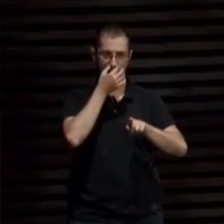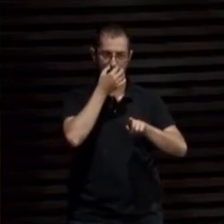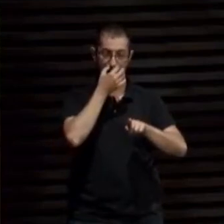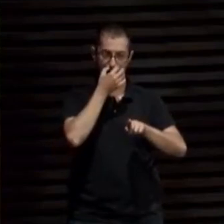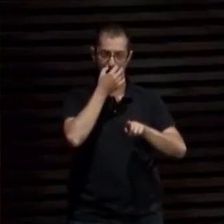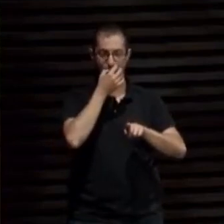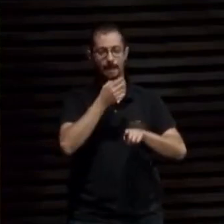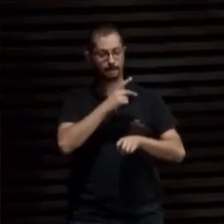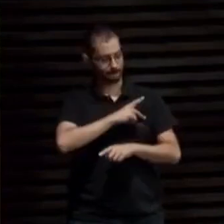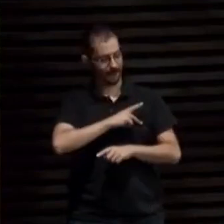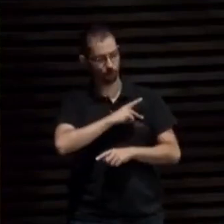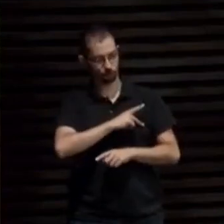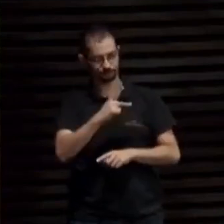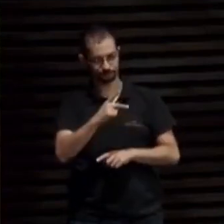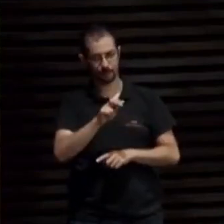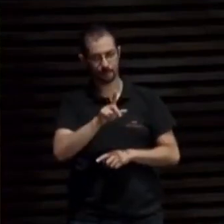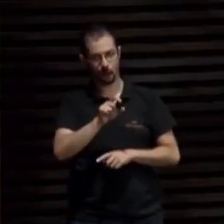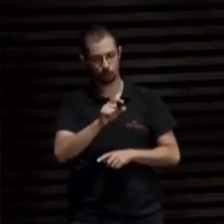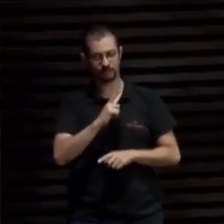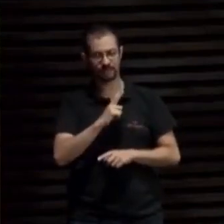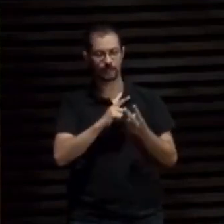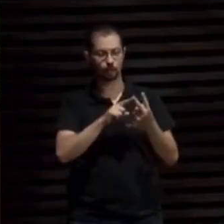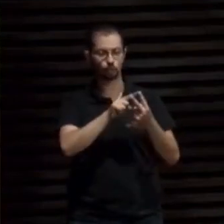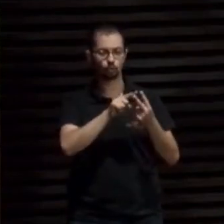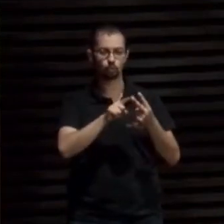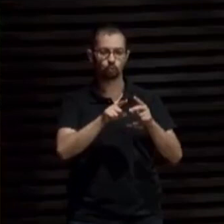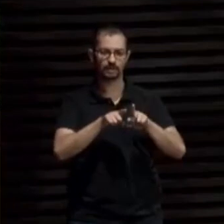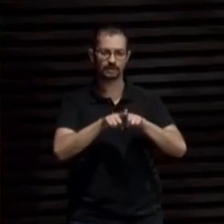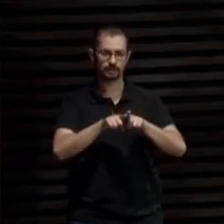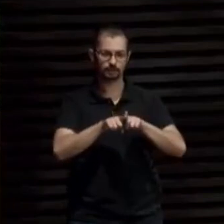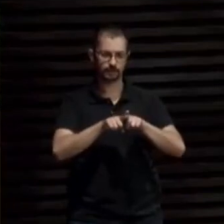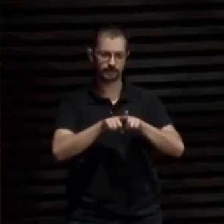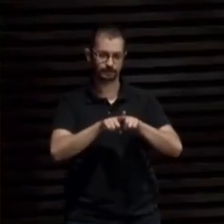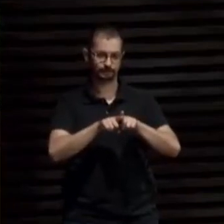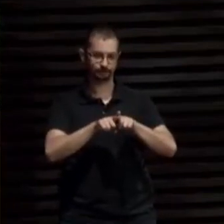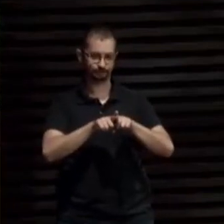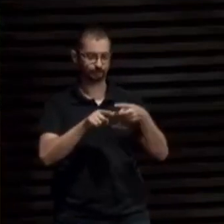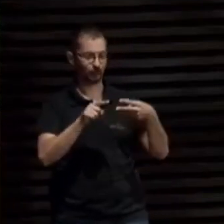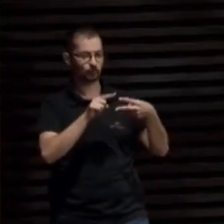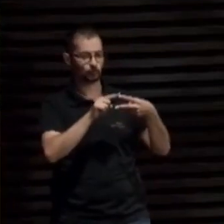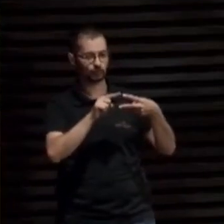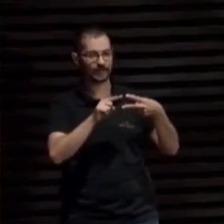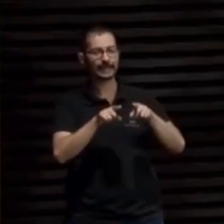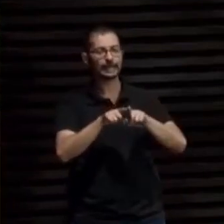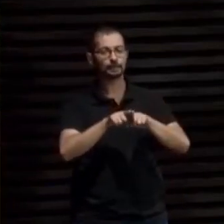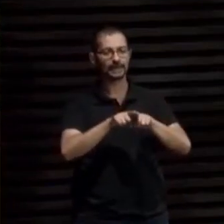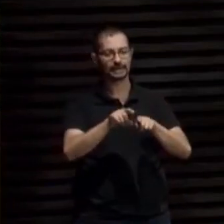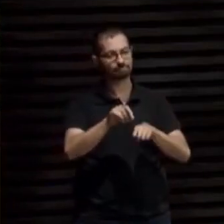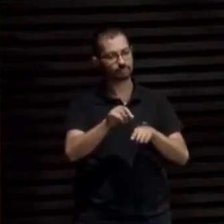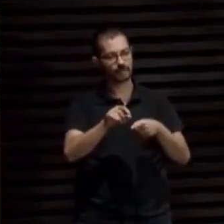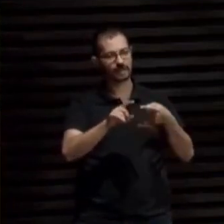Filipos. Duas irmãs, a irmã Evódia e a irmã Sintique, que elas